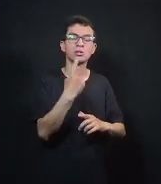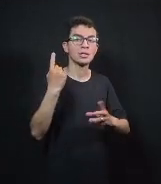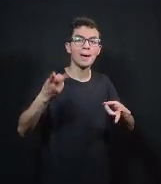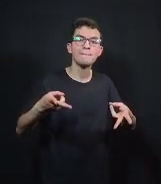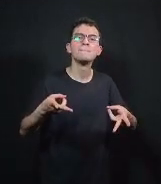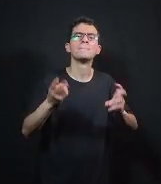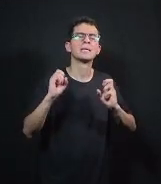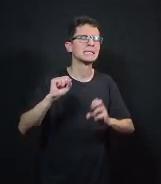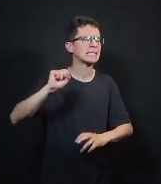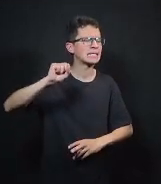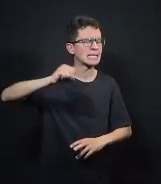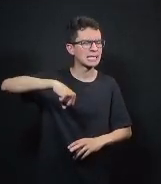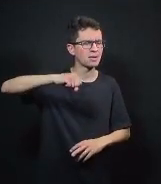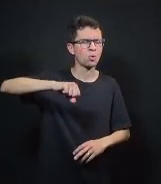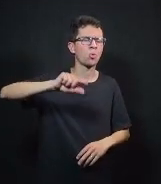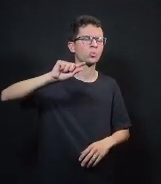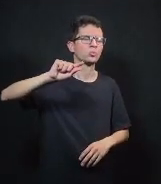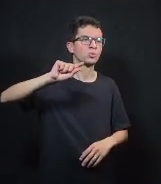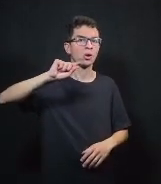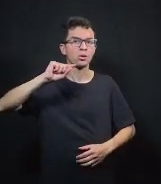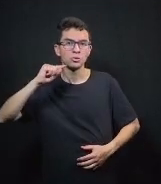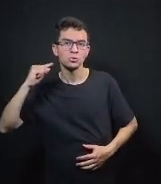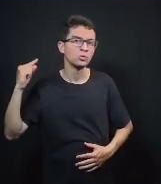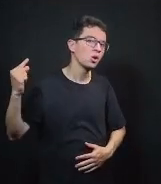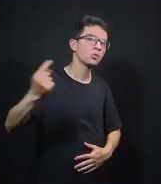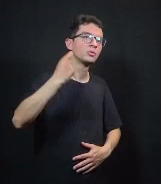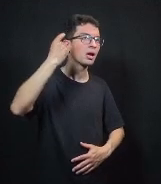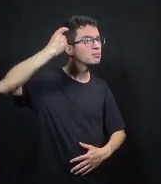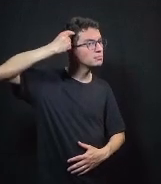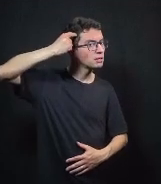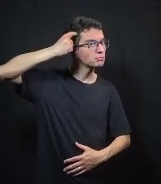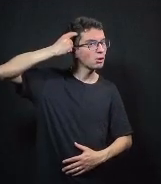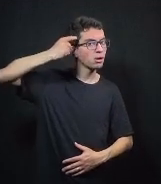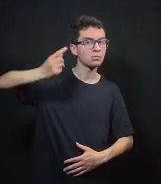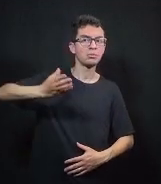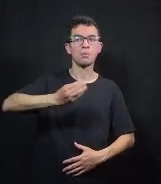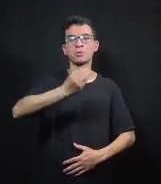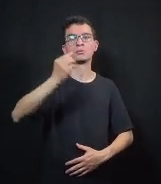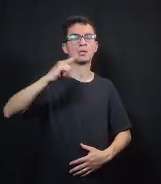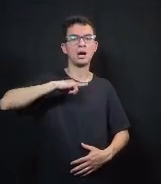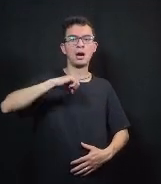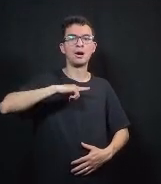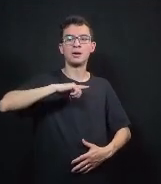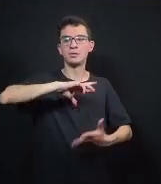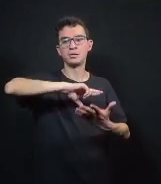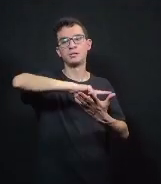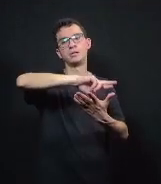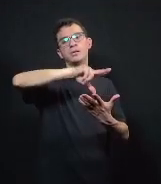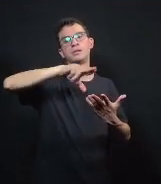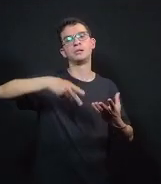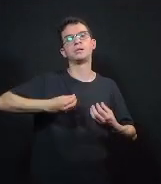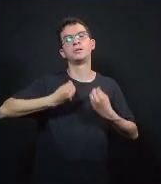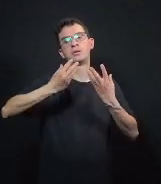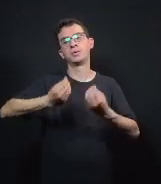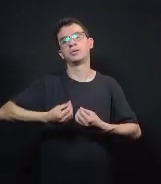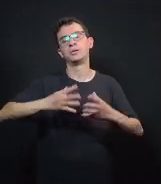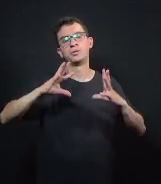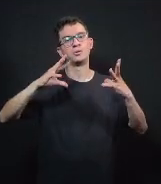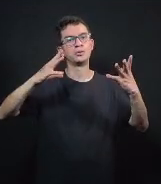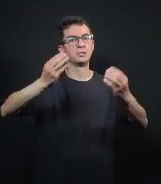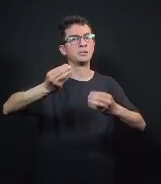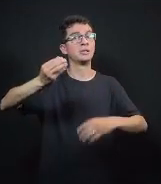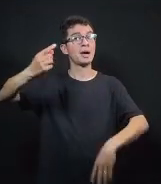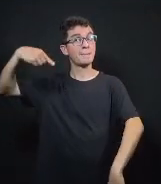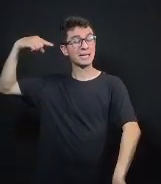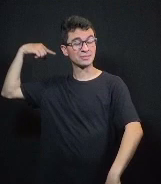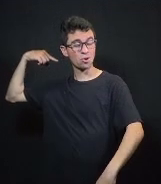gente vem hoje num momento de um nível de complexidade muito maior para lidar com os fenômenos à nossa volta do que antigamente. A gente escuta,